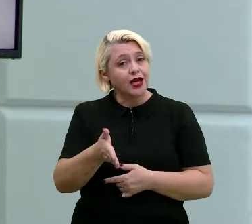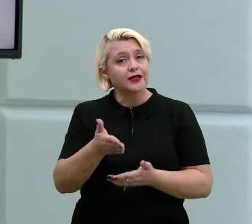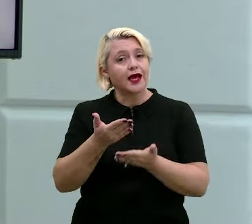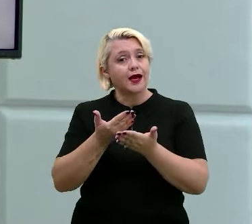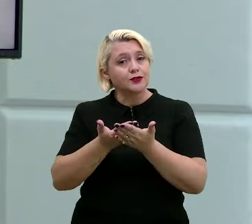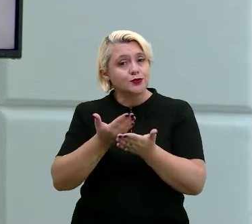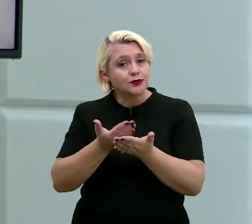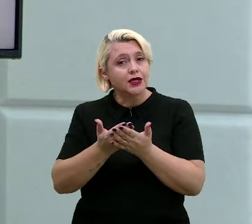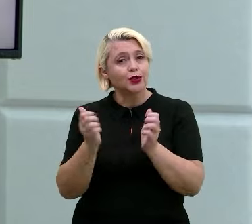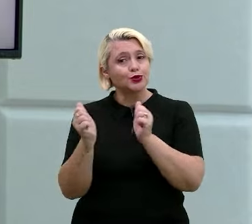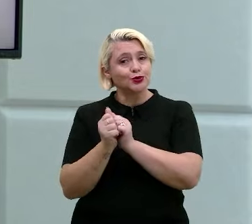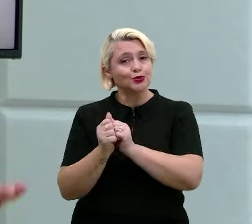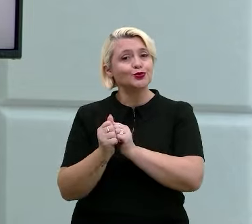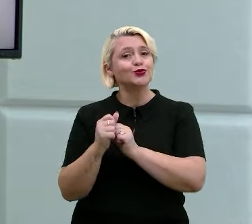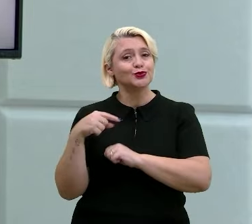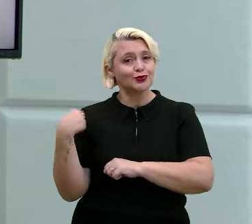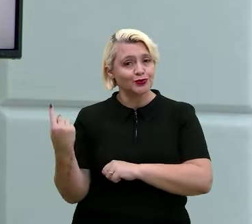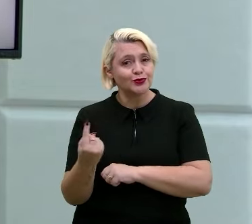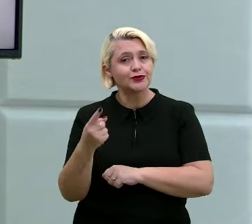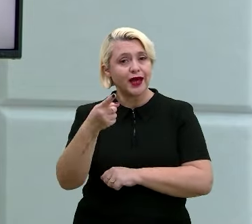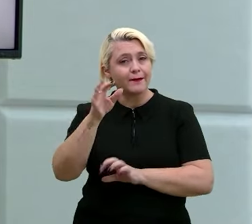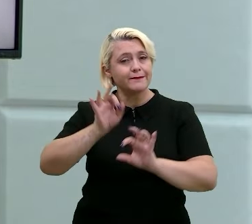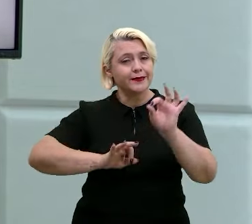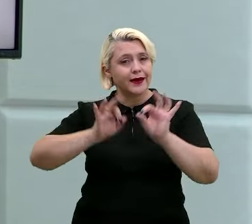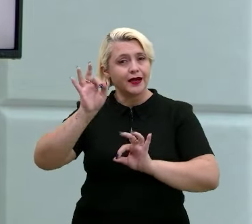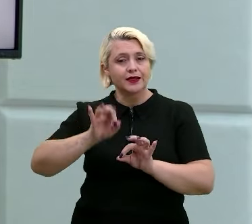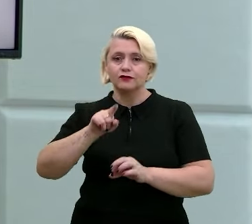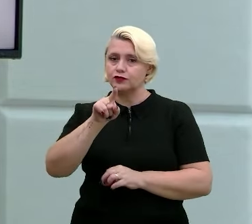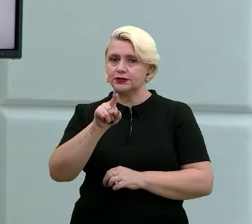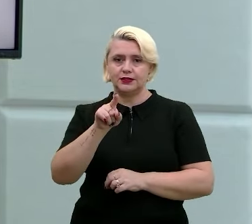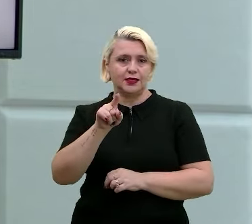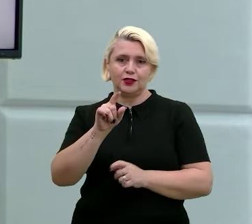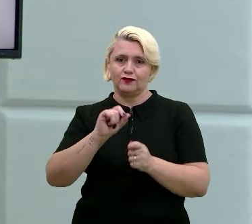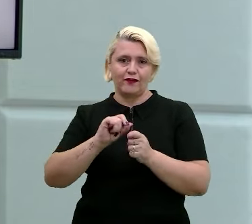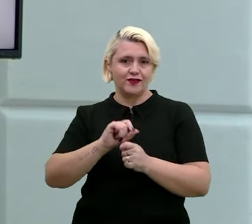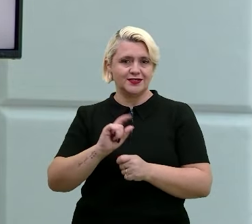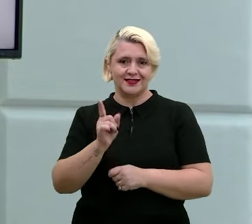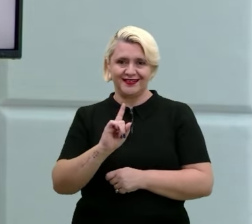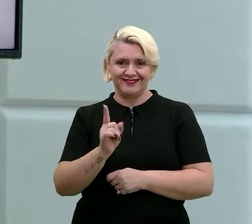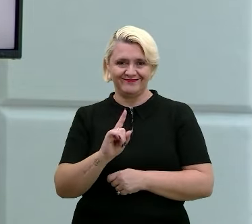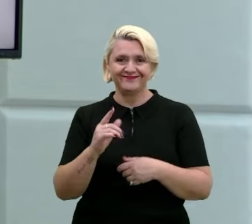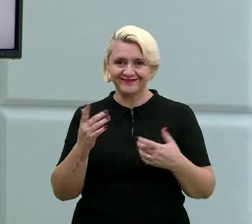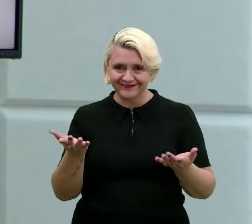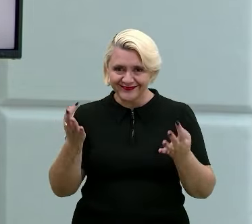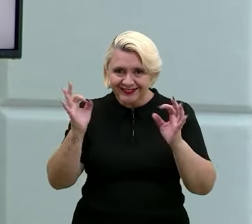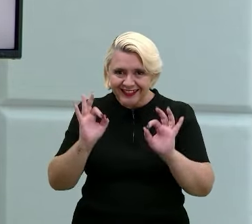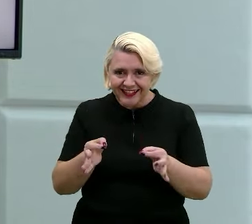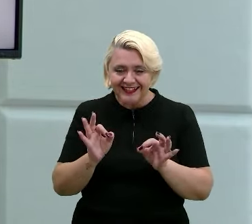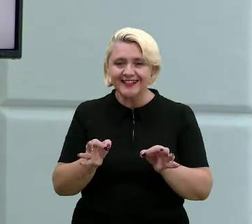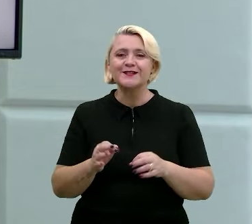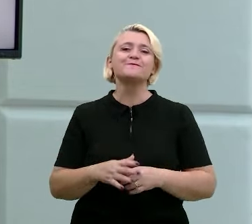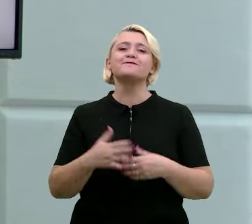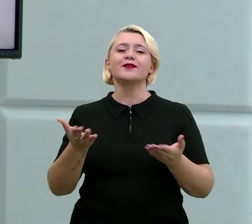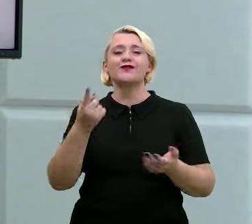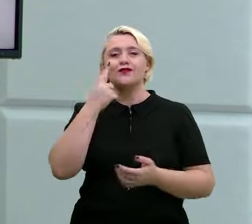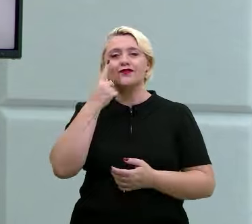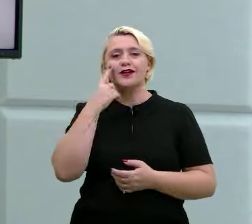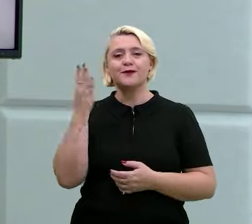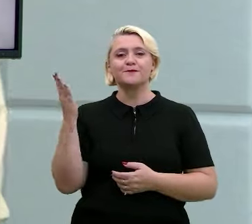as aulas, está se preparando, você não vai cometer esses erros. Certinho? Então, vamos